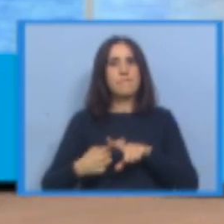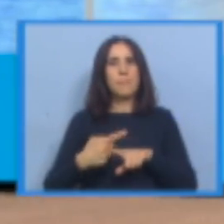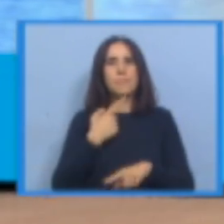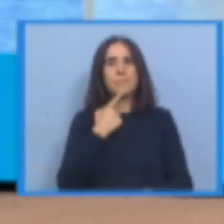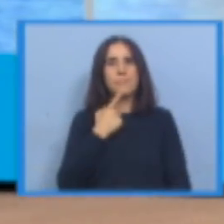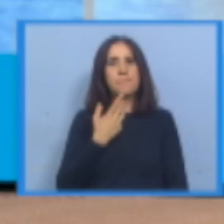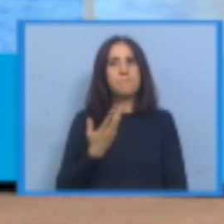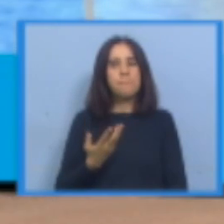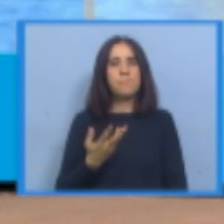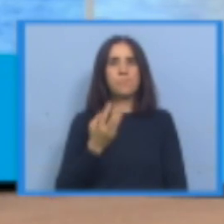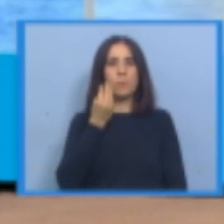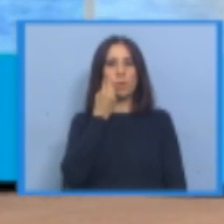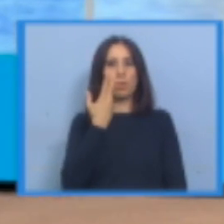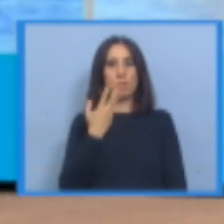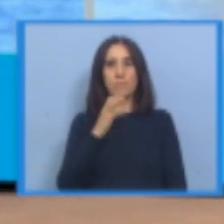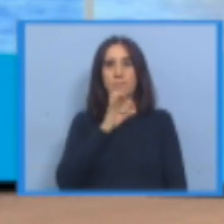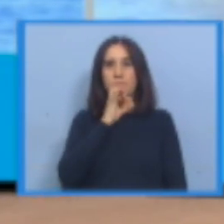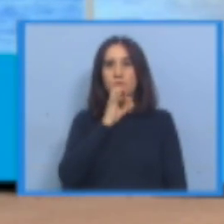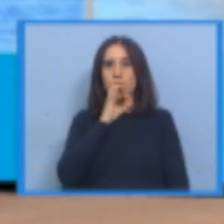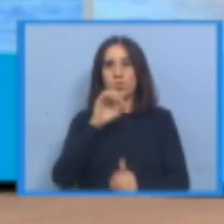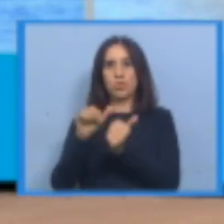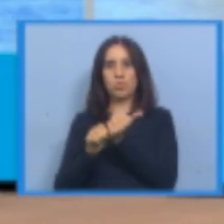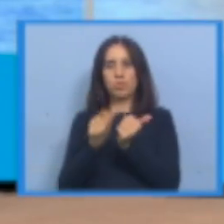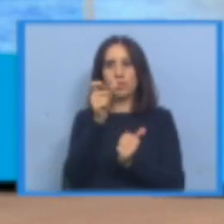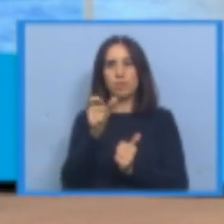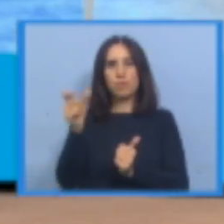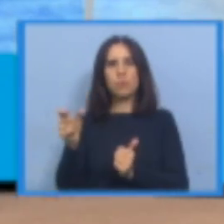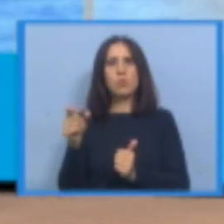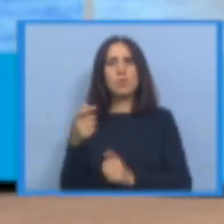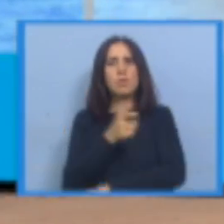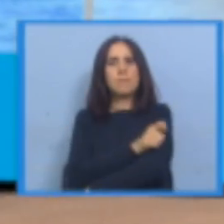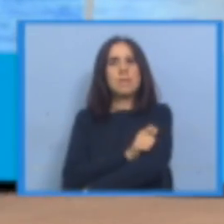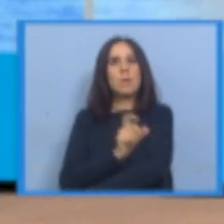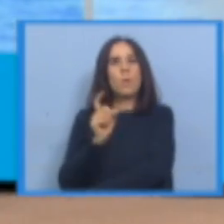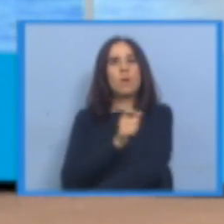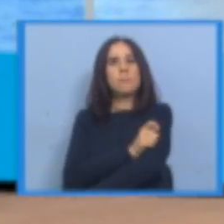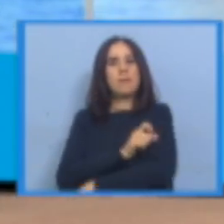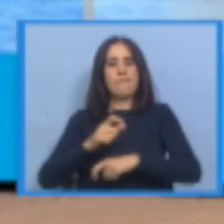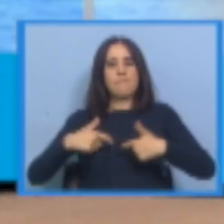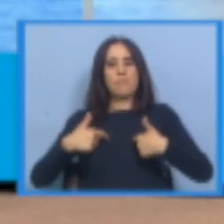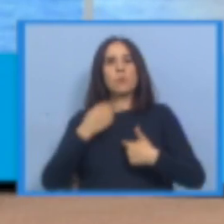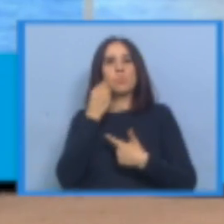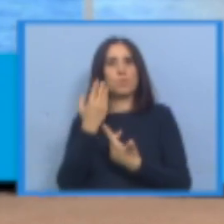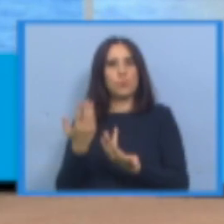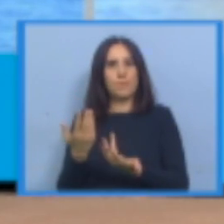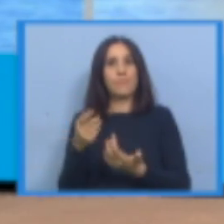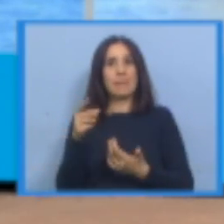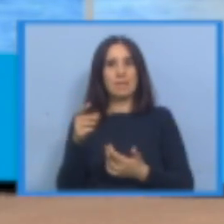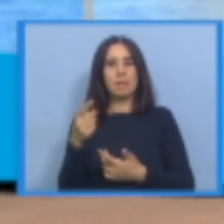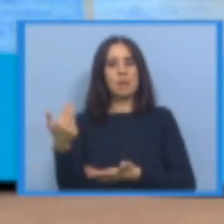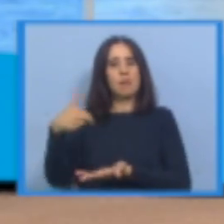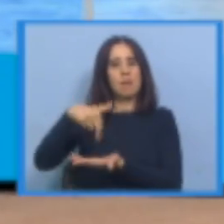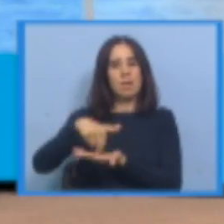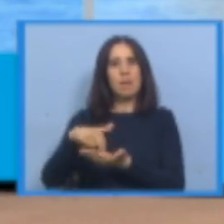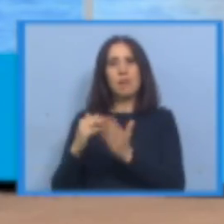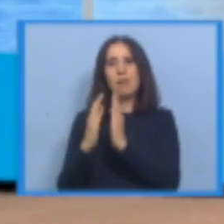perceber como é que estes bispos e arcebispos se fizeram representar ou foram representados. Como é que a memória da sua passagem